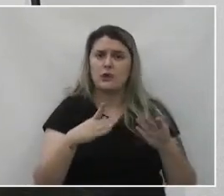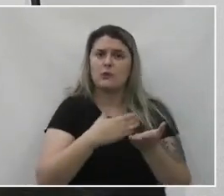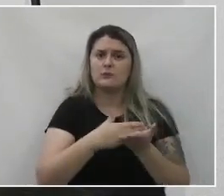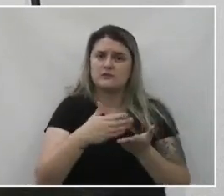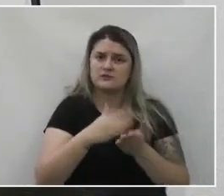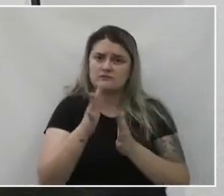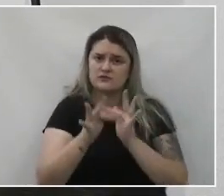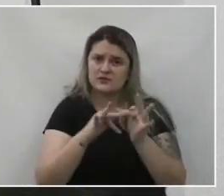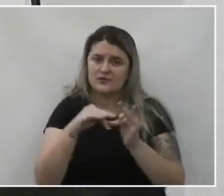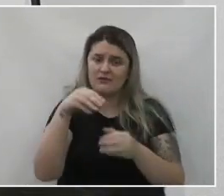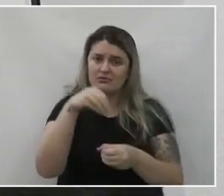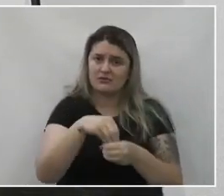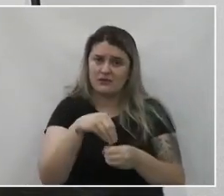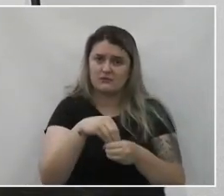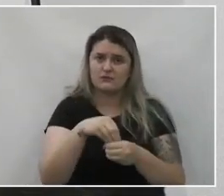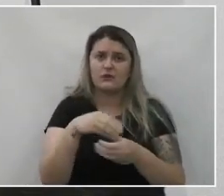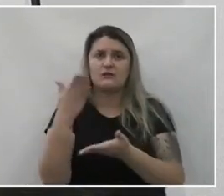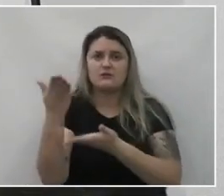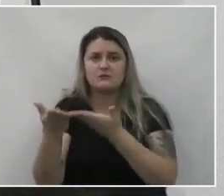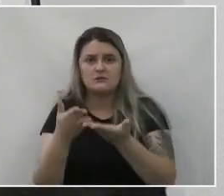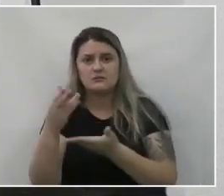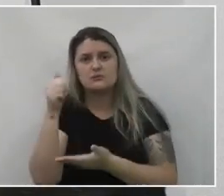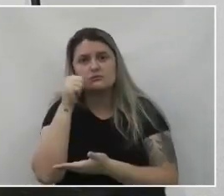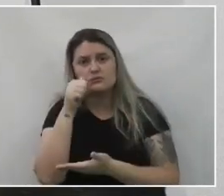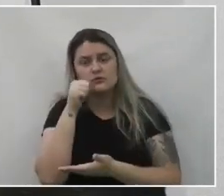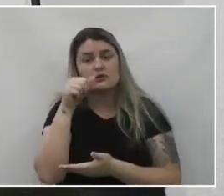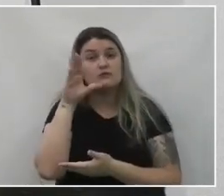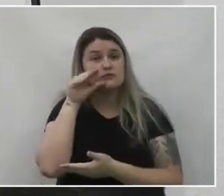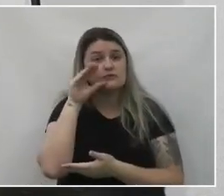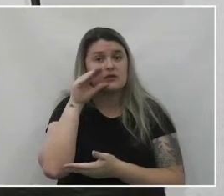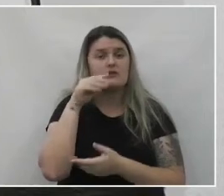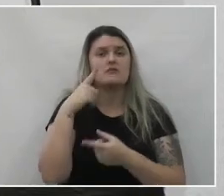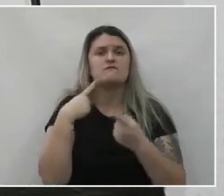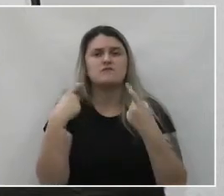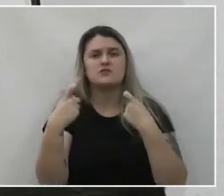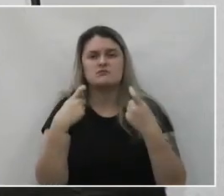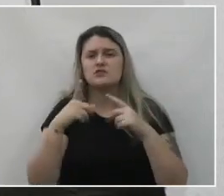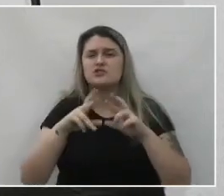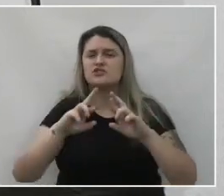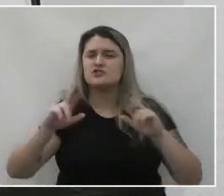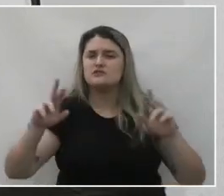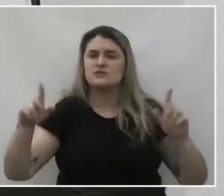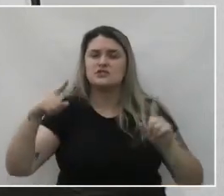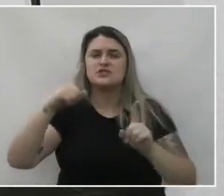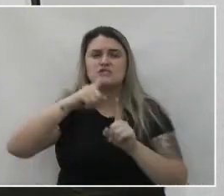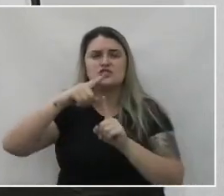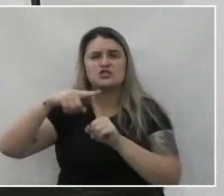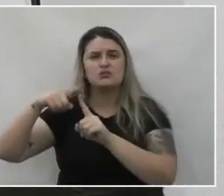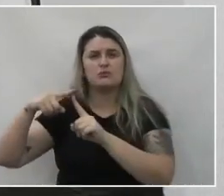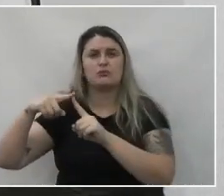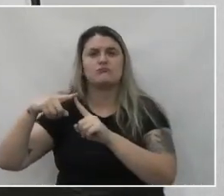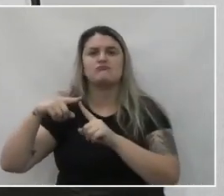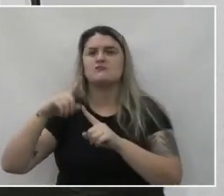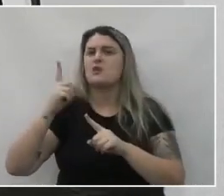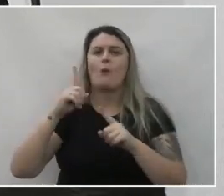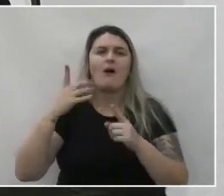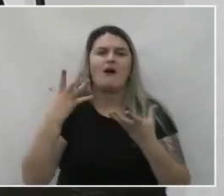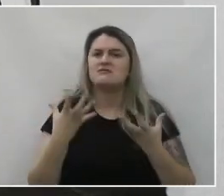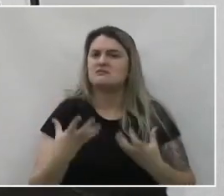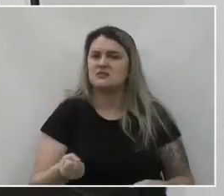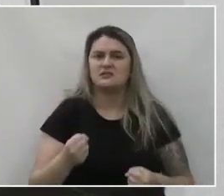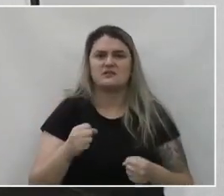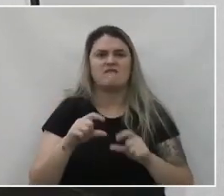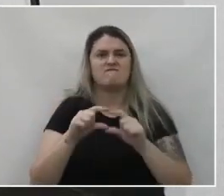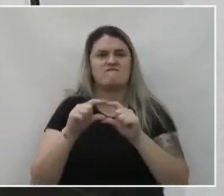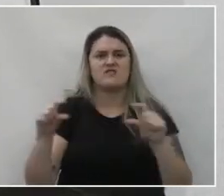dentro da instituição, para que atendam mulheres e funcionárias vítimas das diferentes formas de violência e não tolerem mais